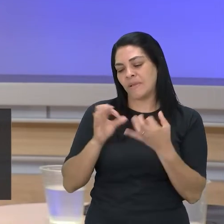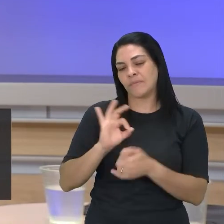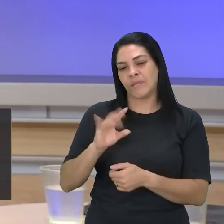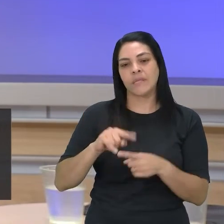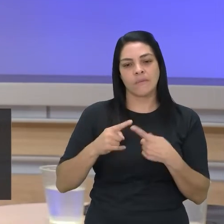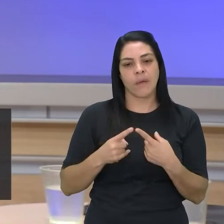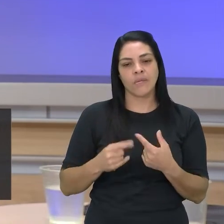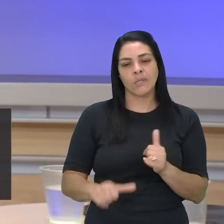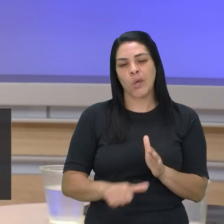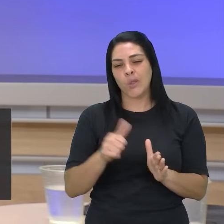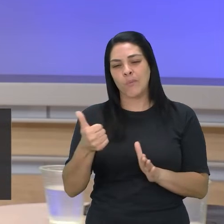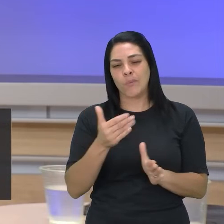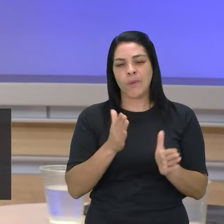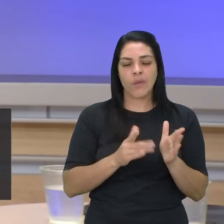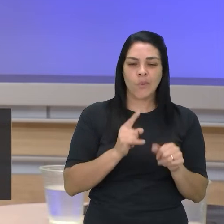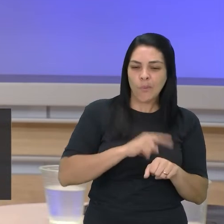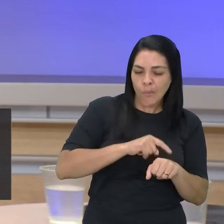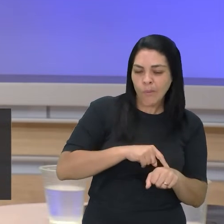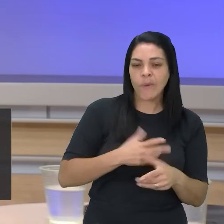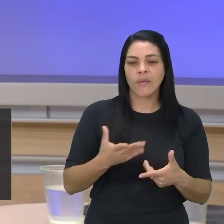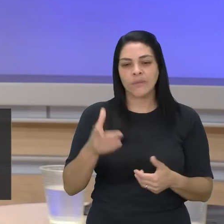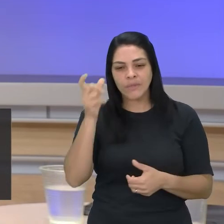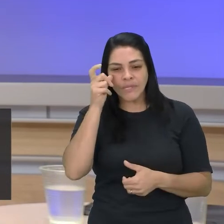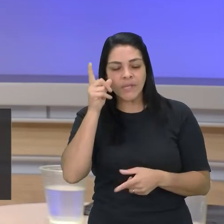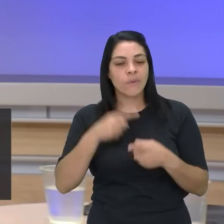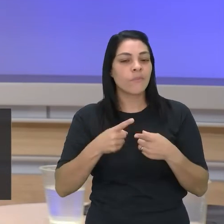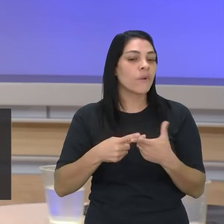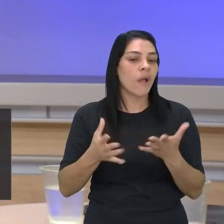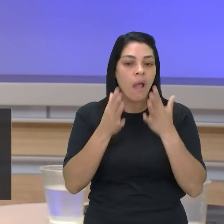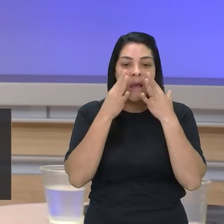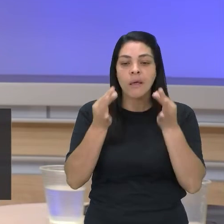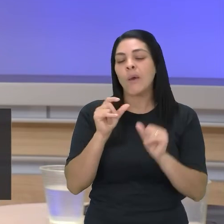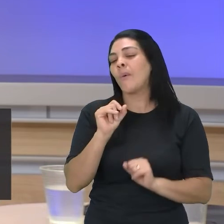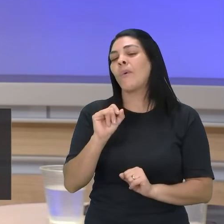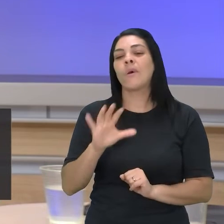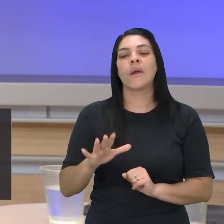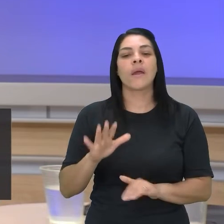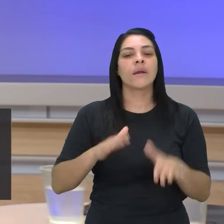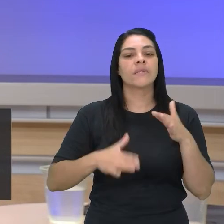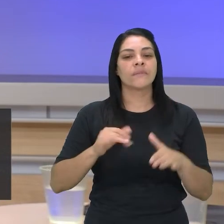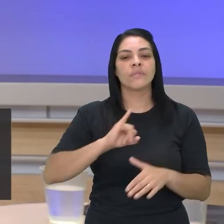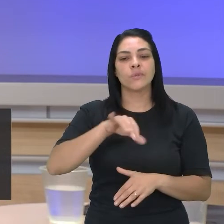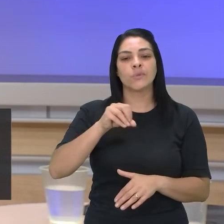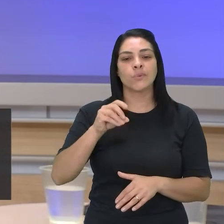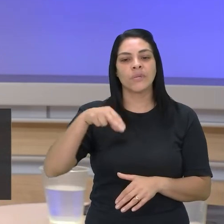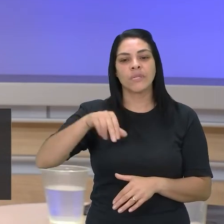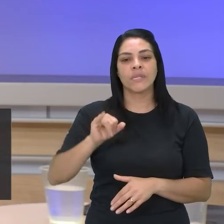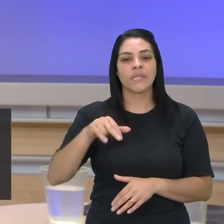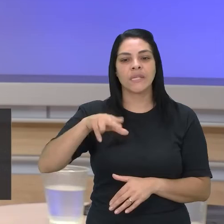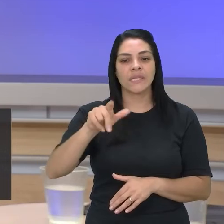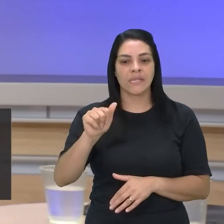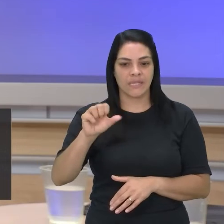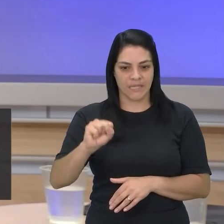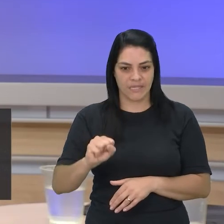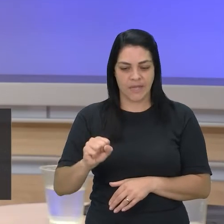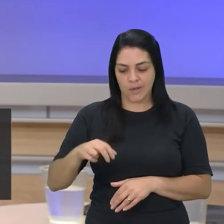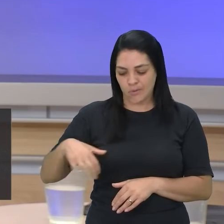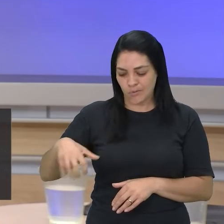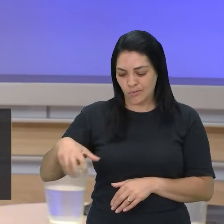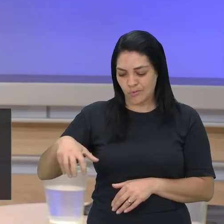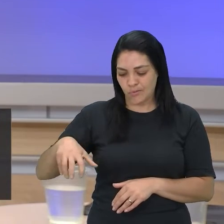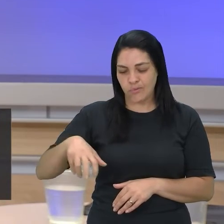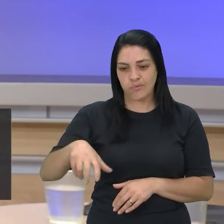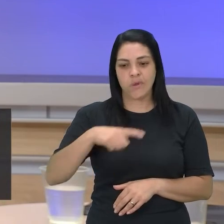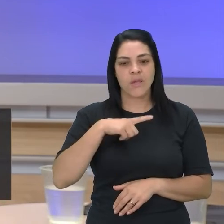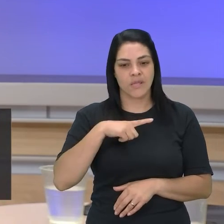fase, interessante, porque o que chama a atenção, às vezes, são as joaninhas, que enche de joaninha, então são